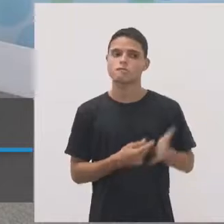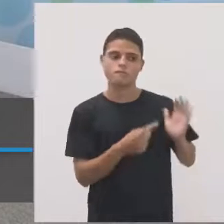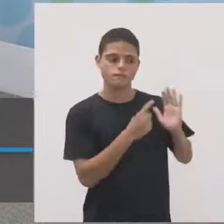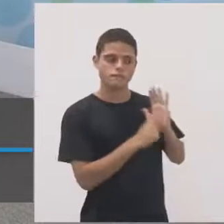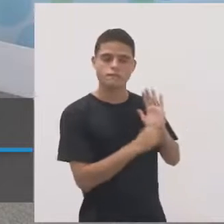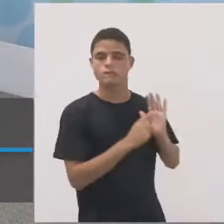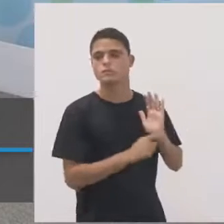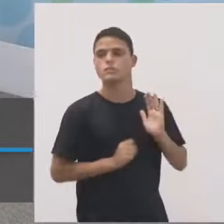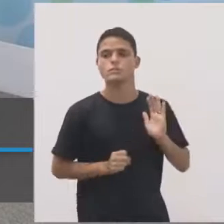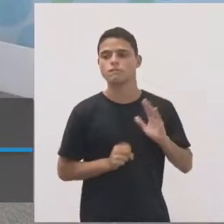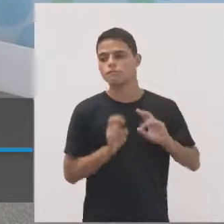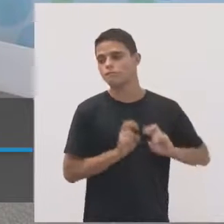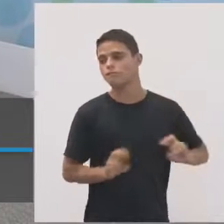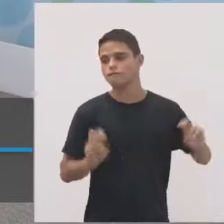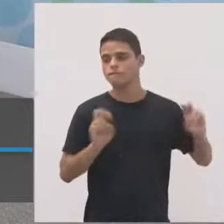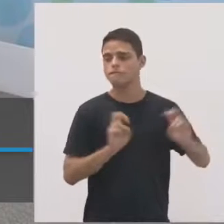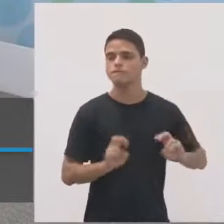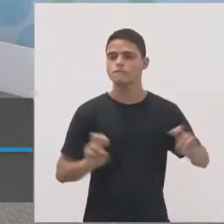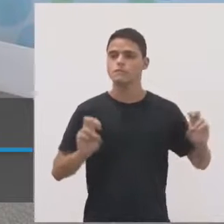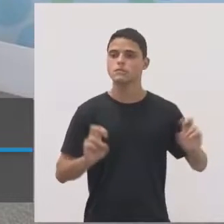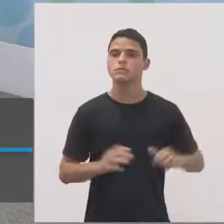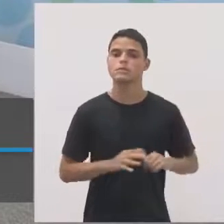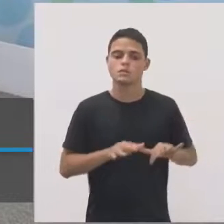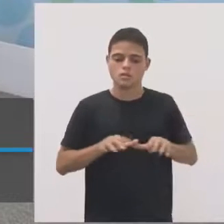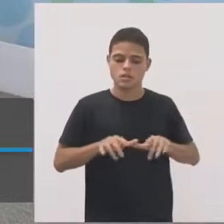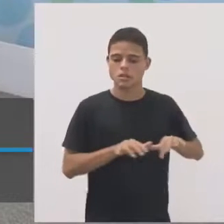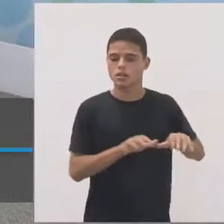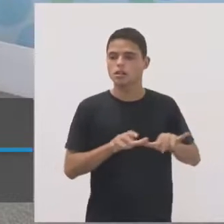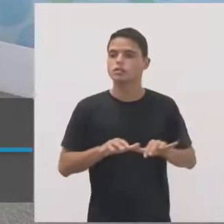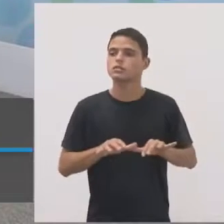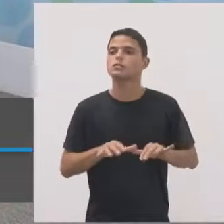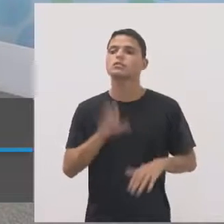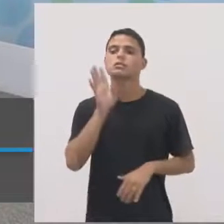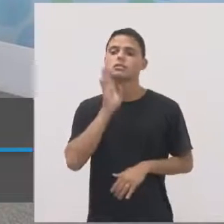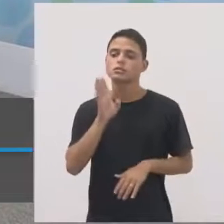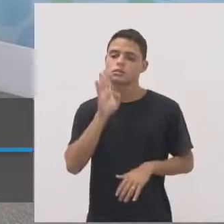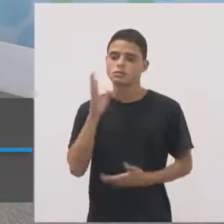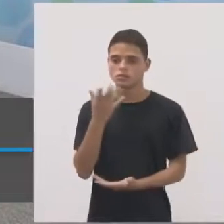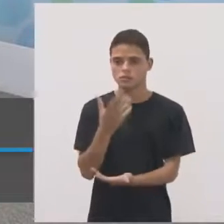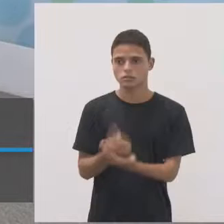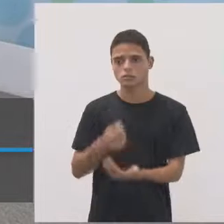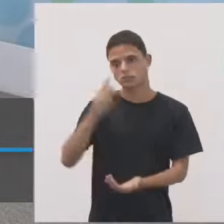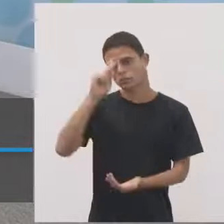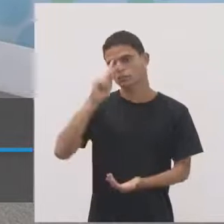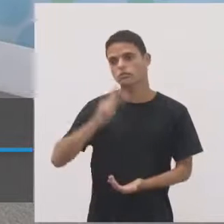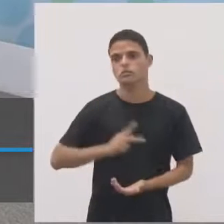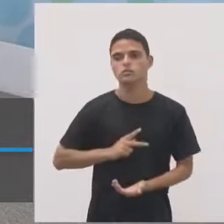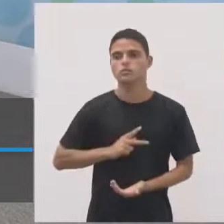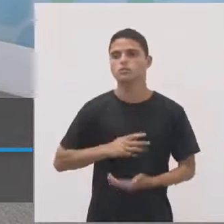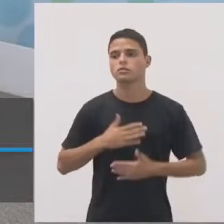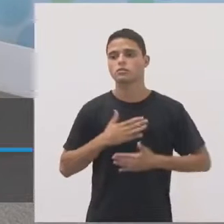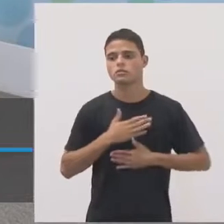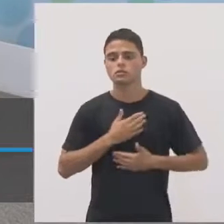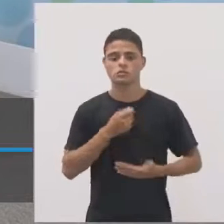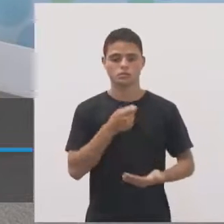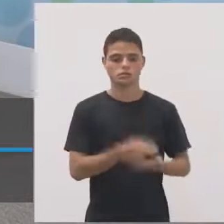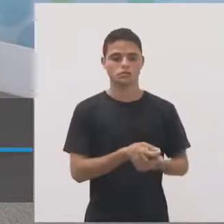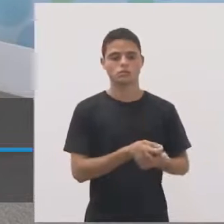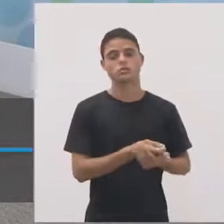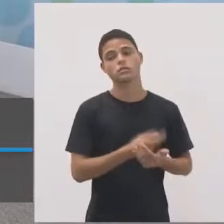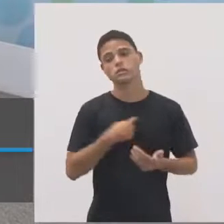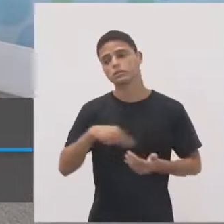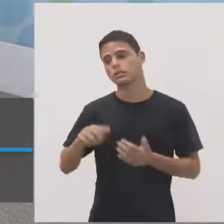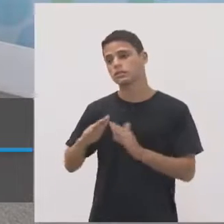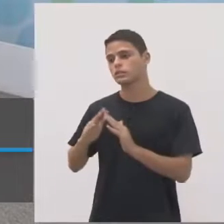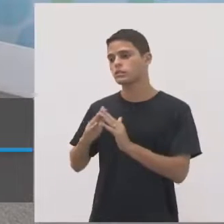tablet, notebook. Então, eu acho bacana, a gente vai fazer primeiro essa instalação pessoal, como eu cheguei na minha casa, comprei o notebook e